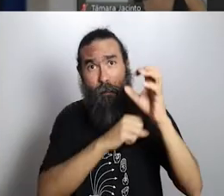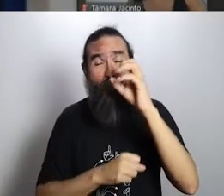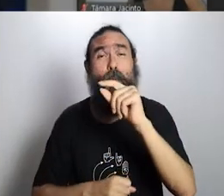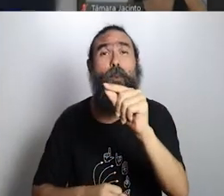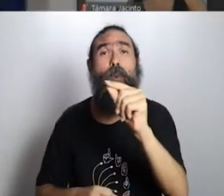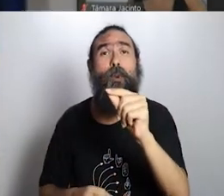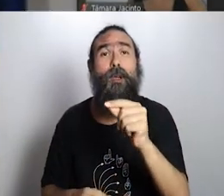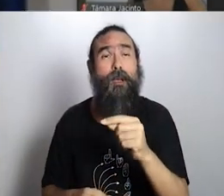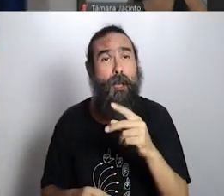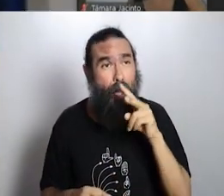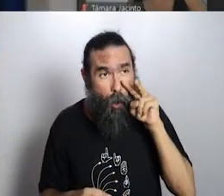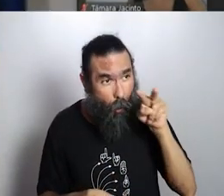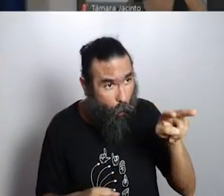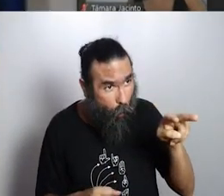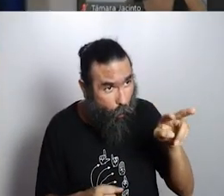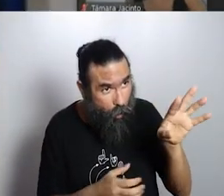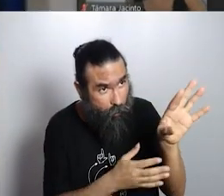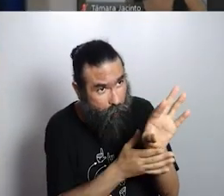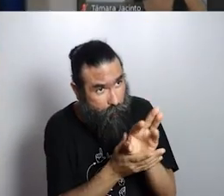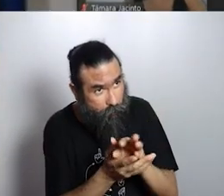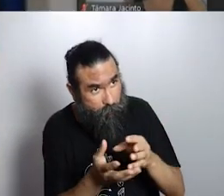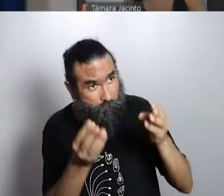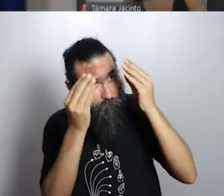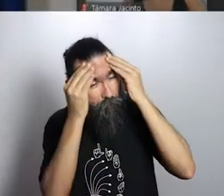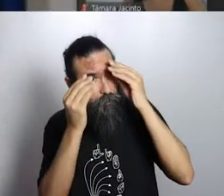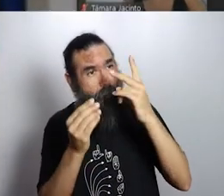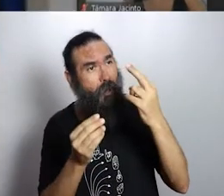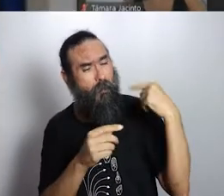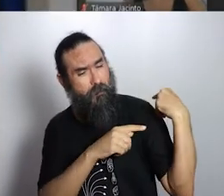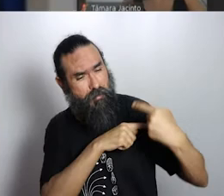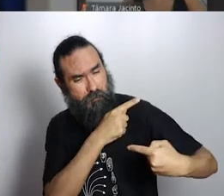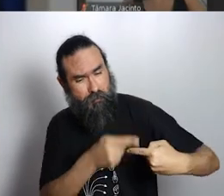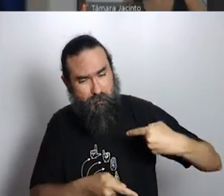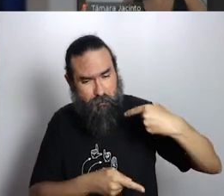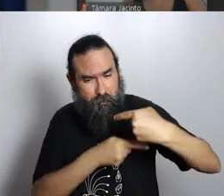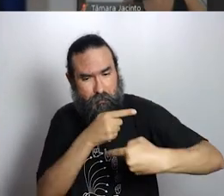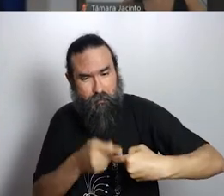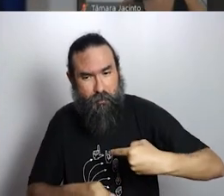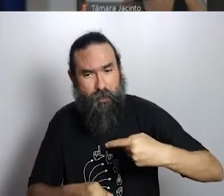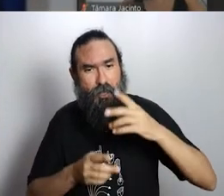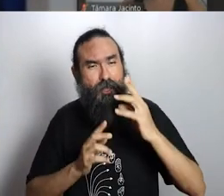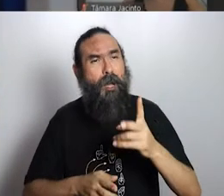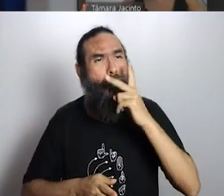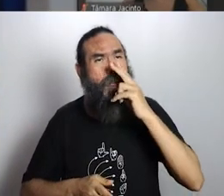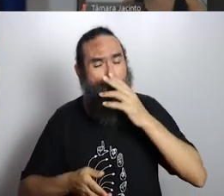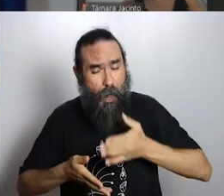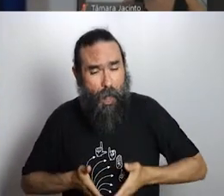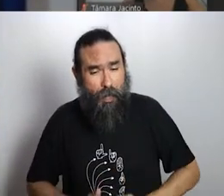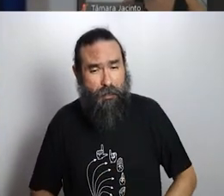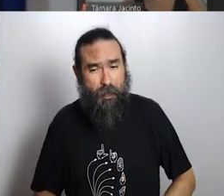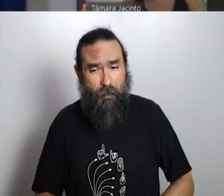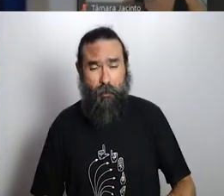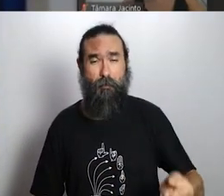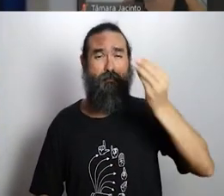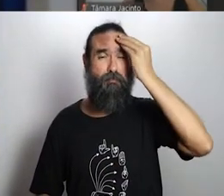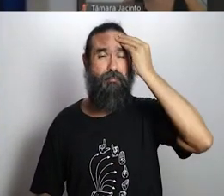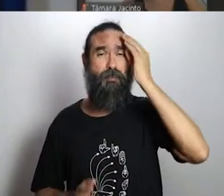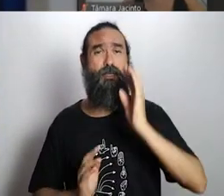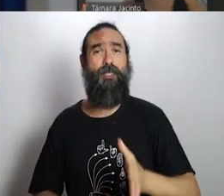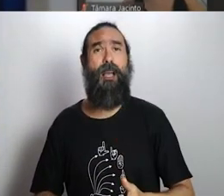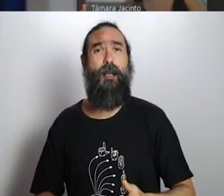por osmose, a gente já nasceu com esse cabedal. E às vezes é uma coisa boa e às vezes é uma